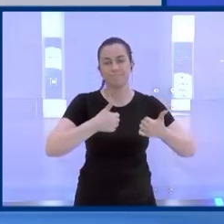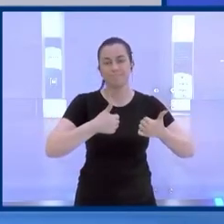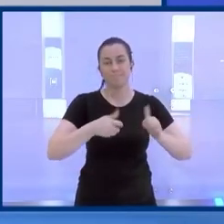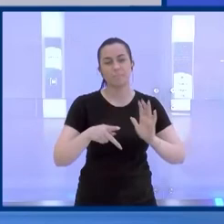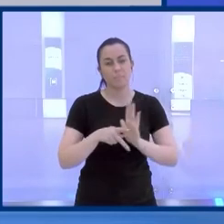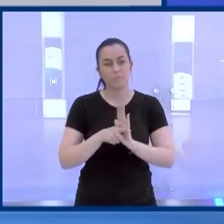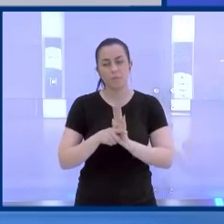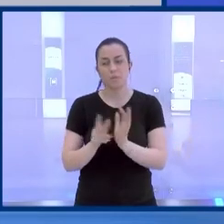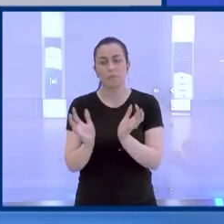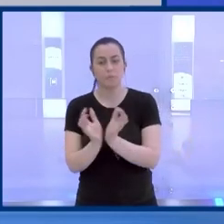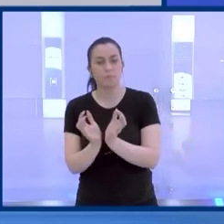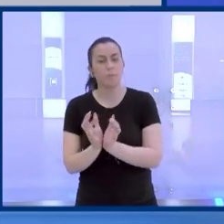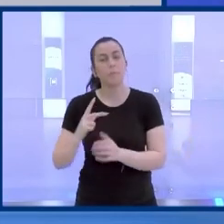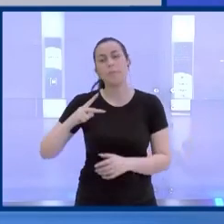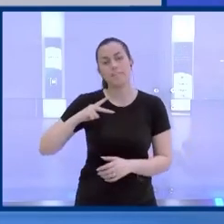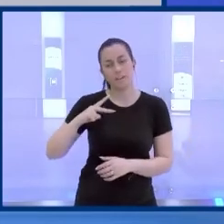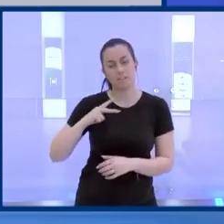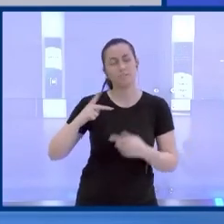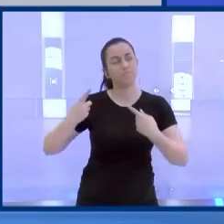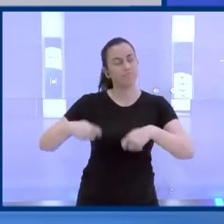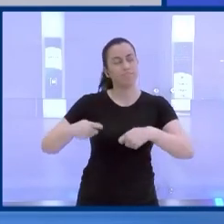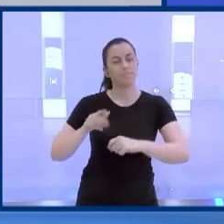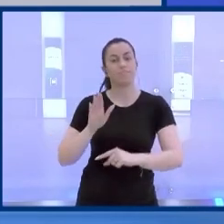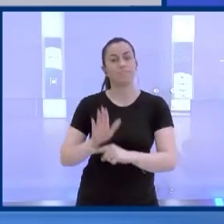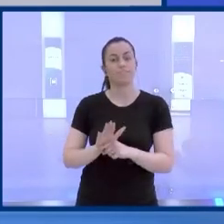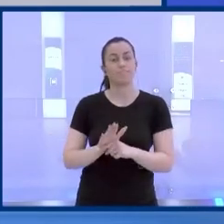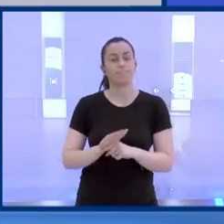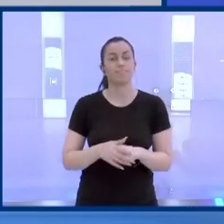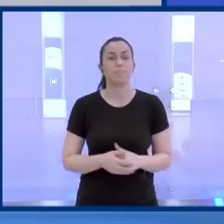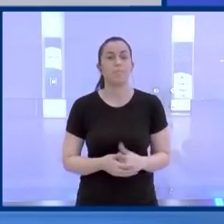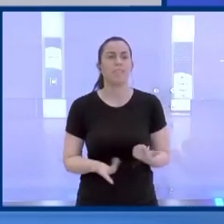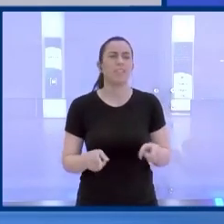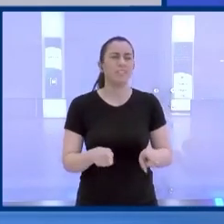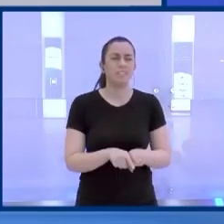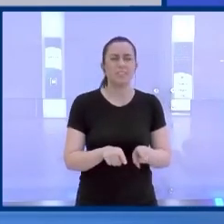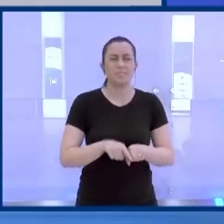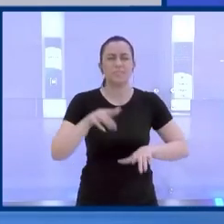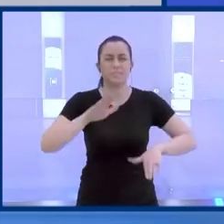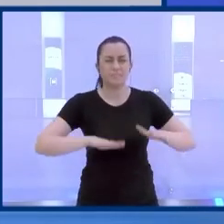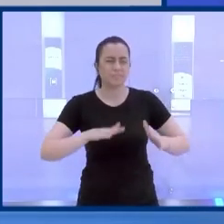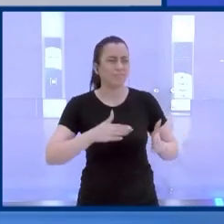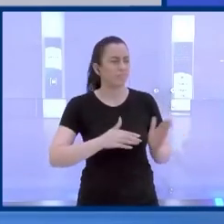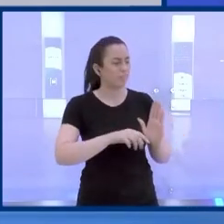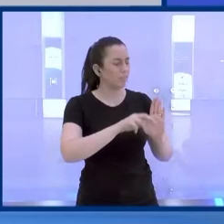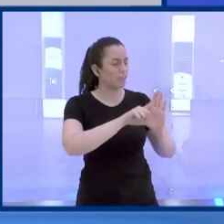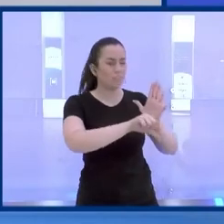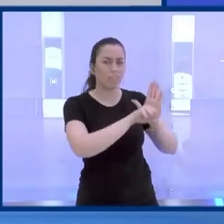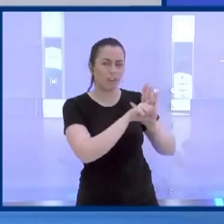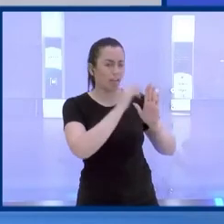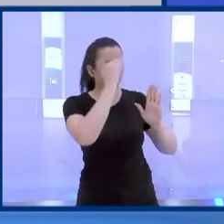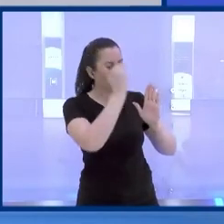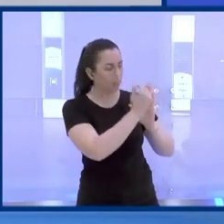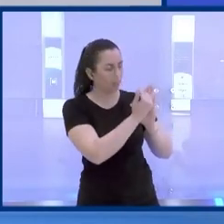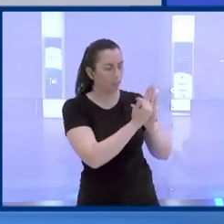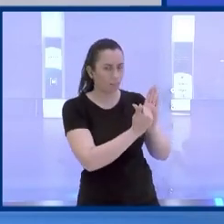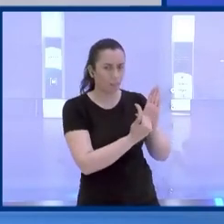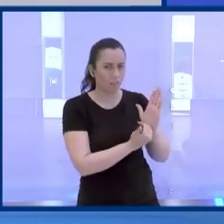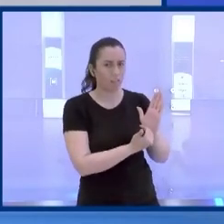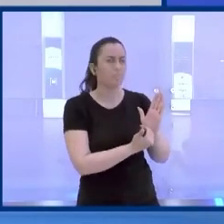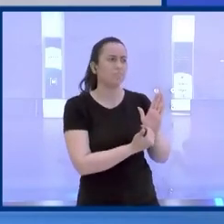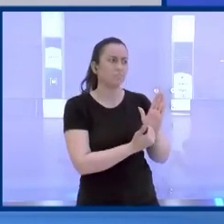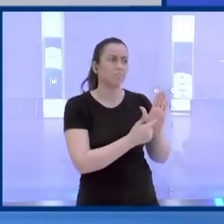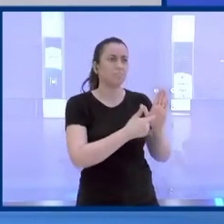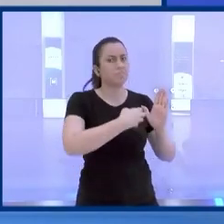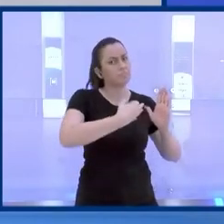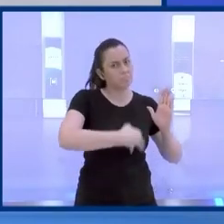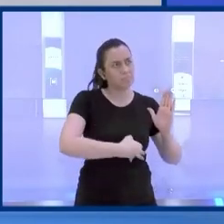Estado empresário. O excesso de burocracia, as restrições legais, que apesar de justas, em se